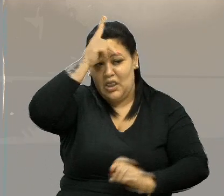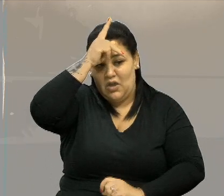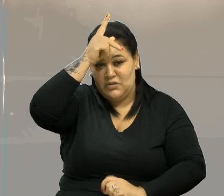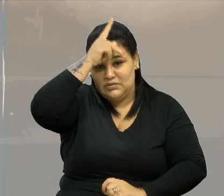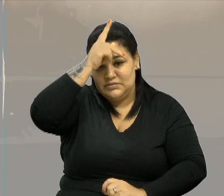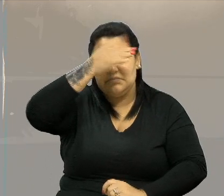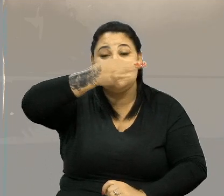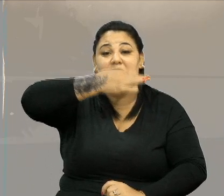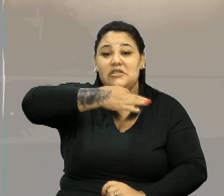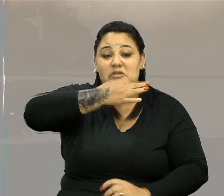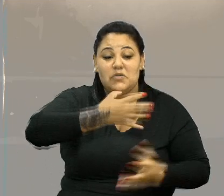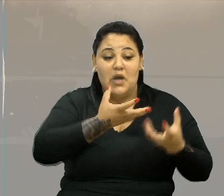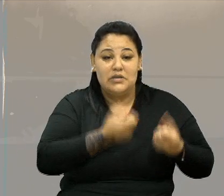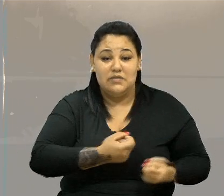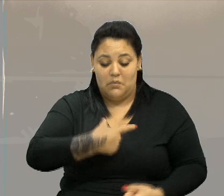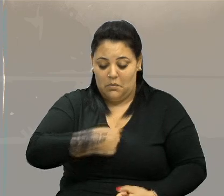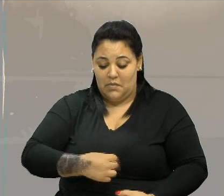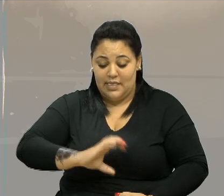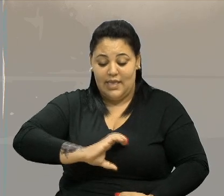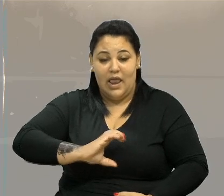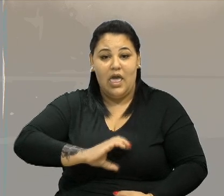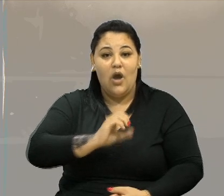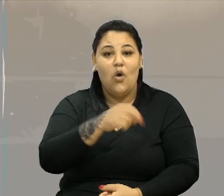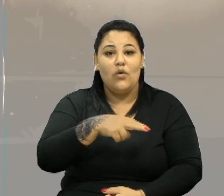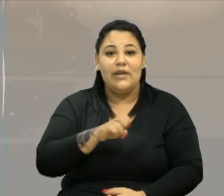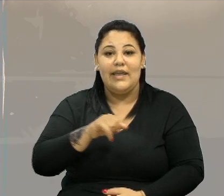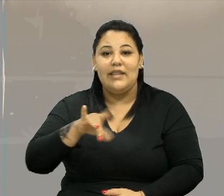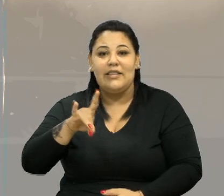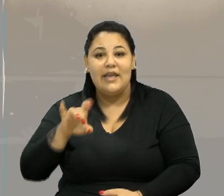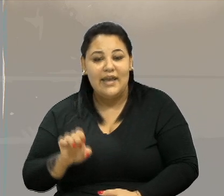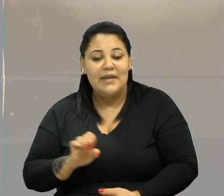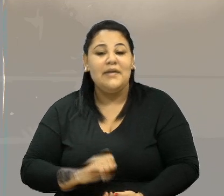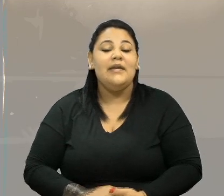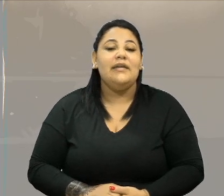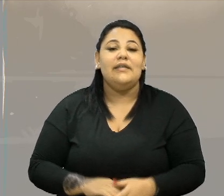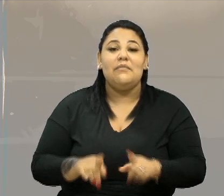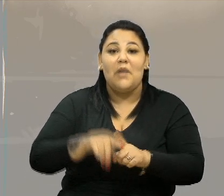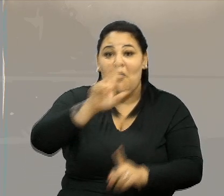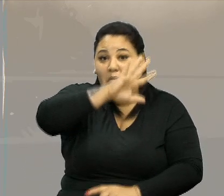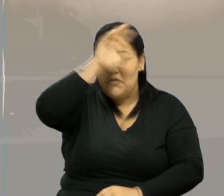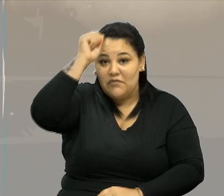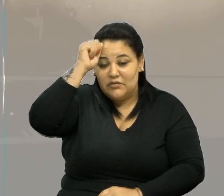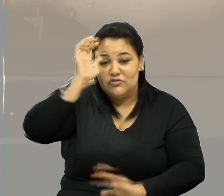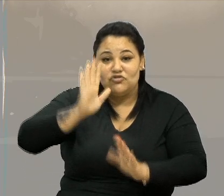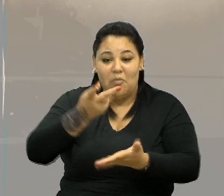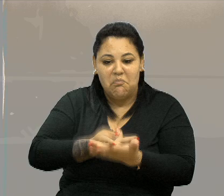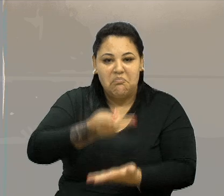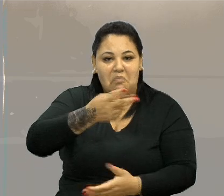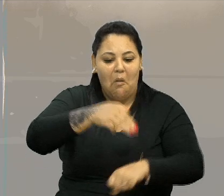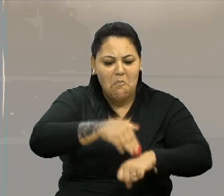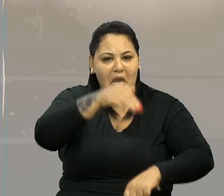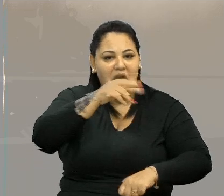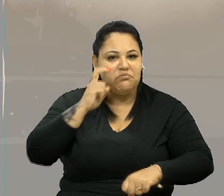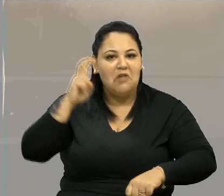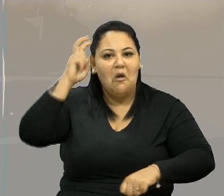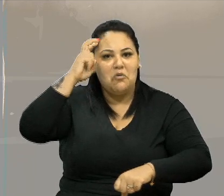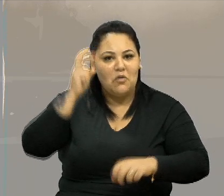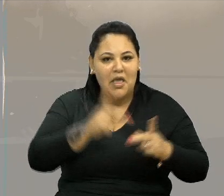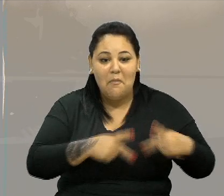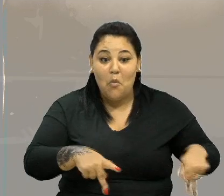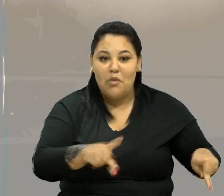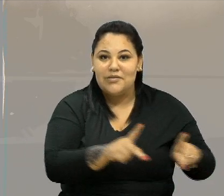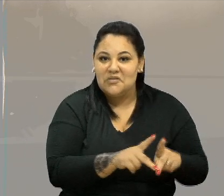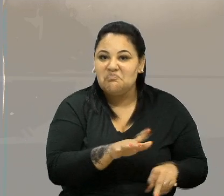Caxias do Sul recebeu a medalha Oneide Bertucci, pela Prefeitura de Caxias, título de Mestre da Cultura Popular,